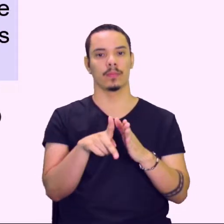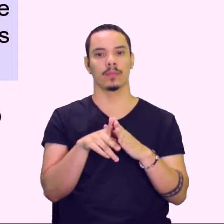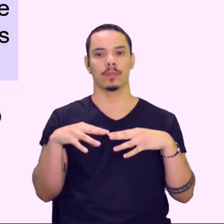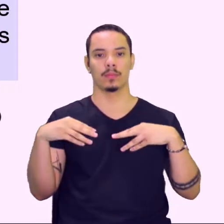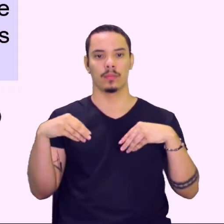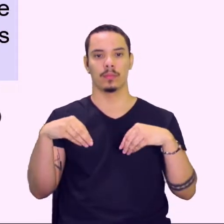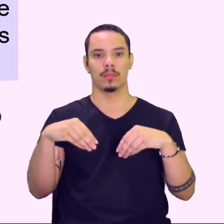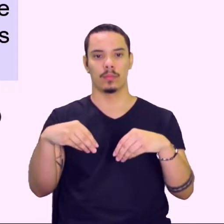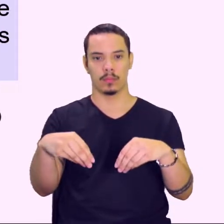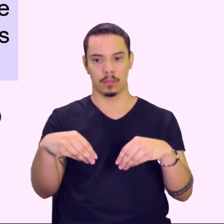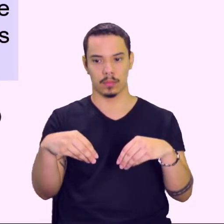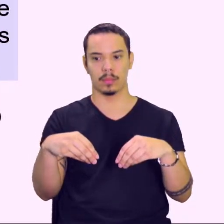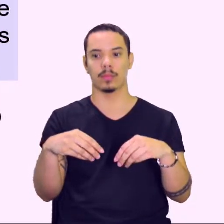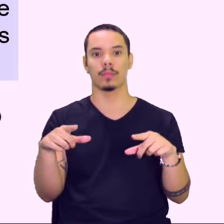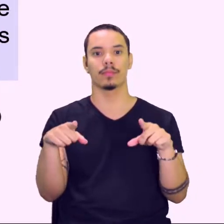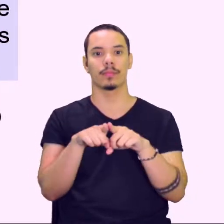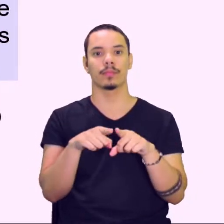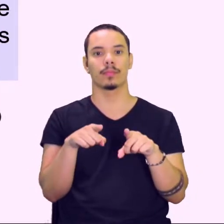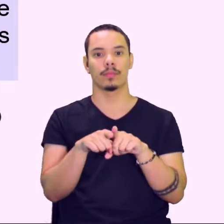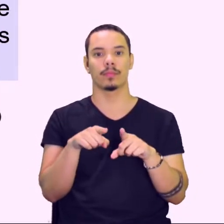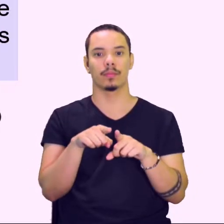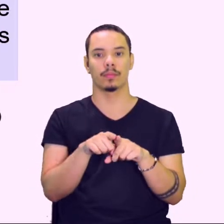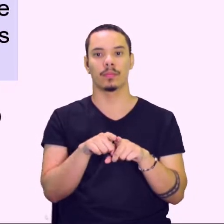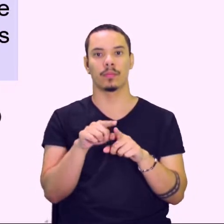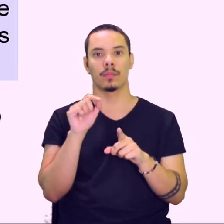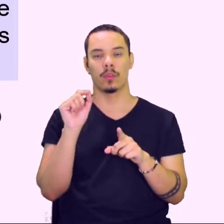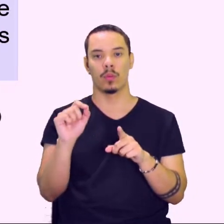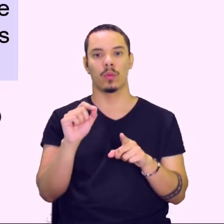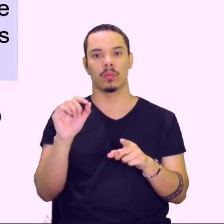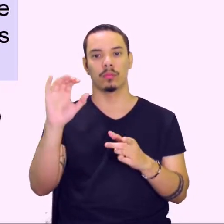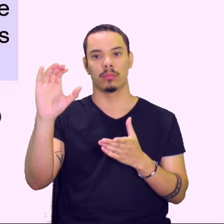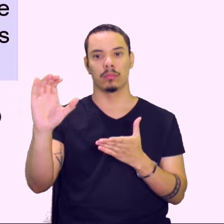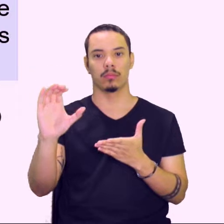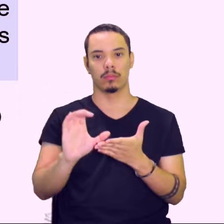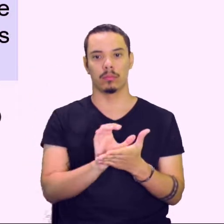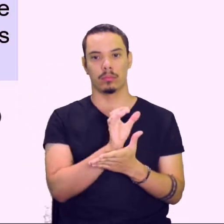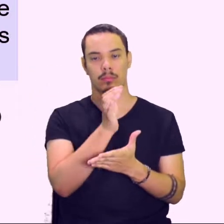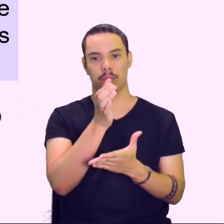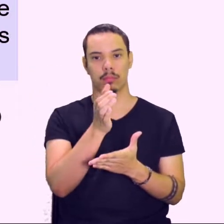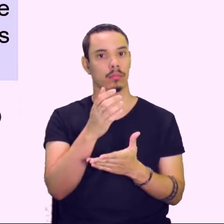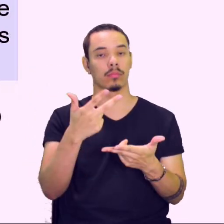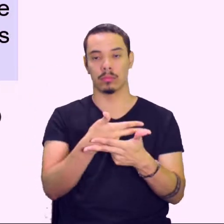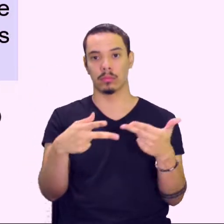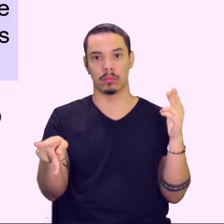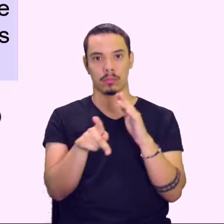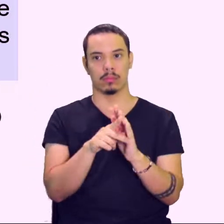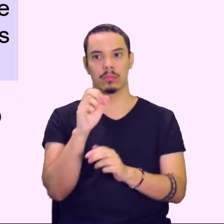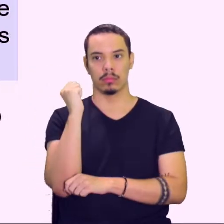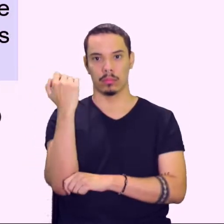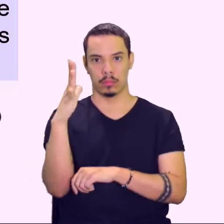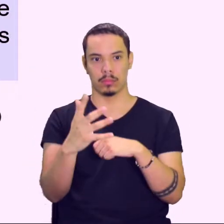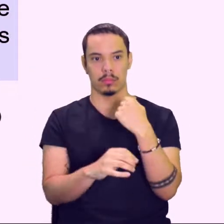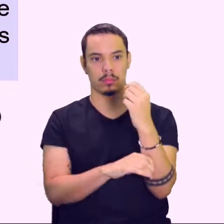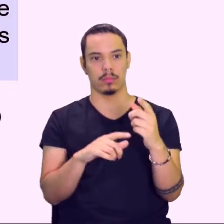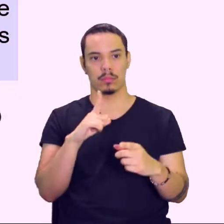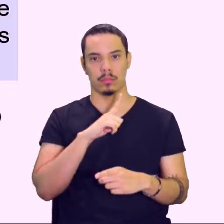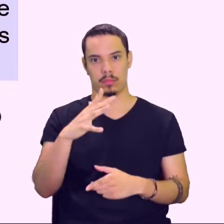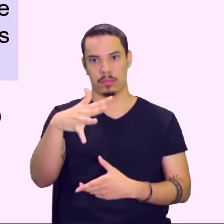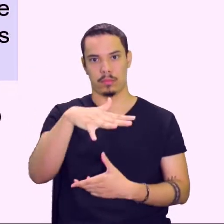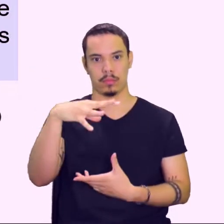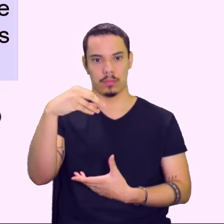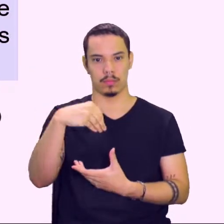territoriais e seus recursos ambientais, incluindo aí nesses espaços de unidade de